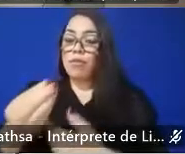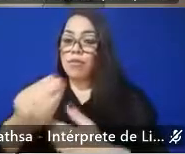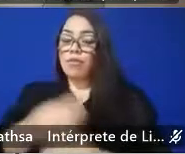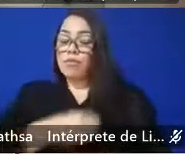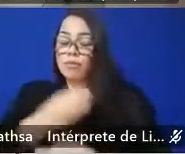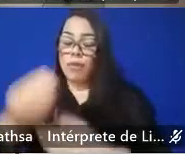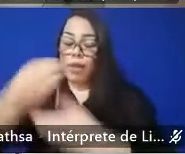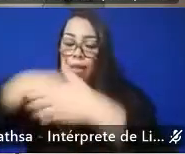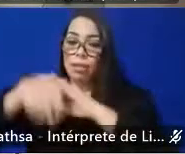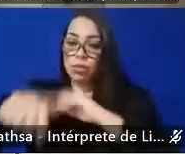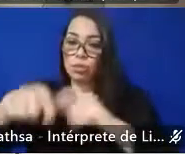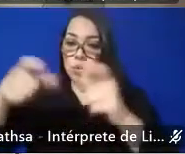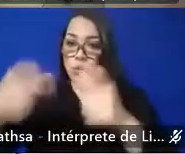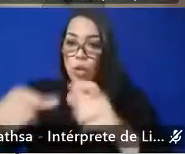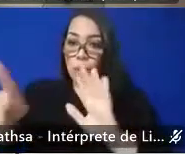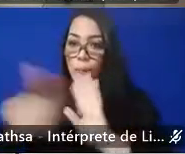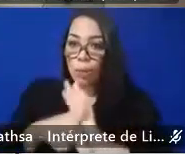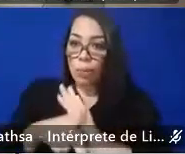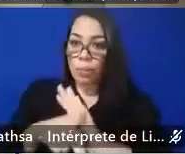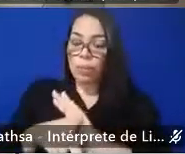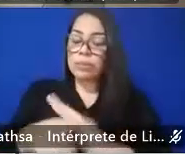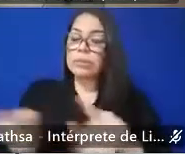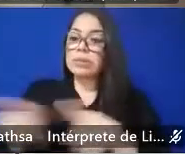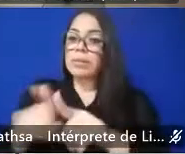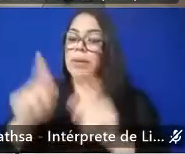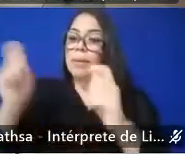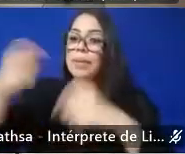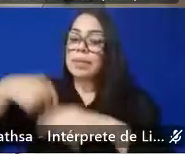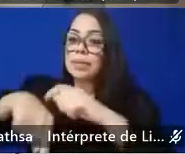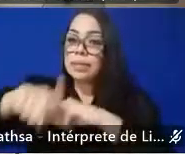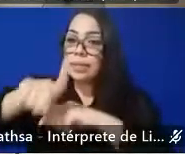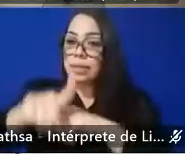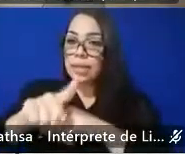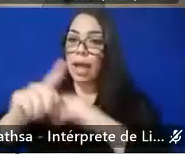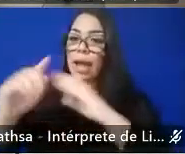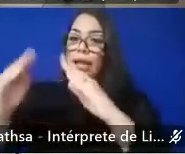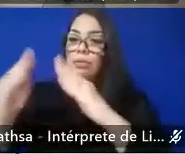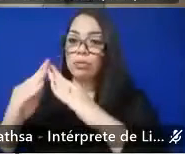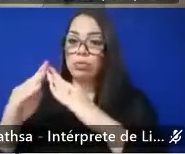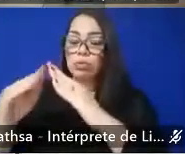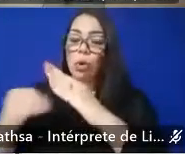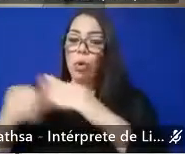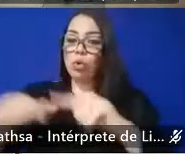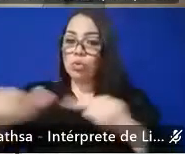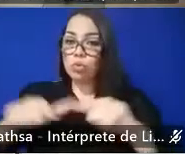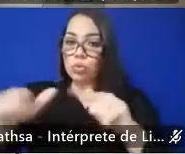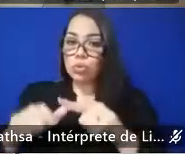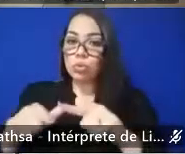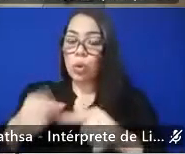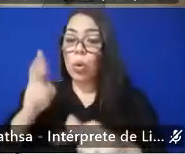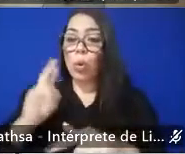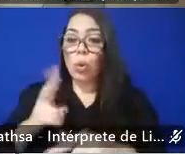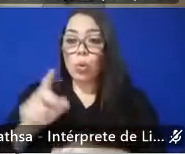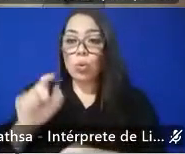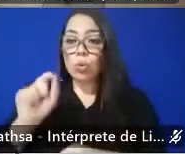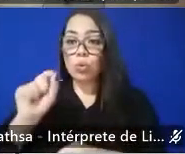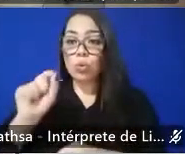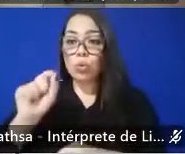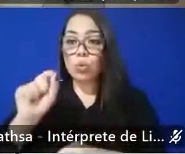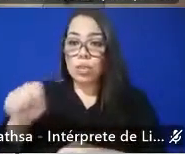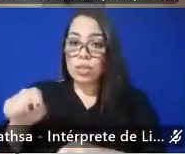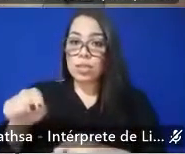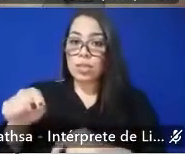nem o seu comparecimento ao órgão institucional mantém o doce tem o essencial